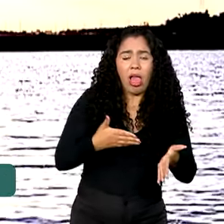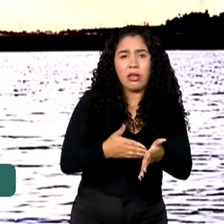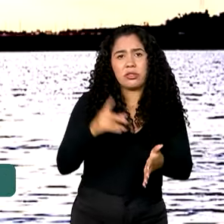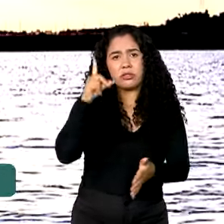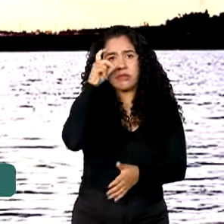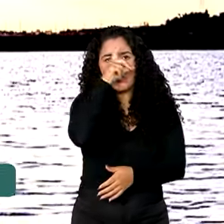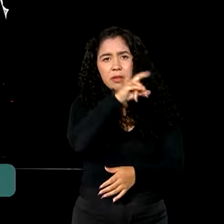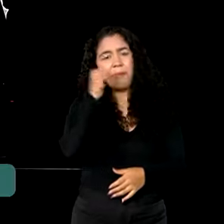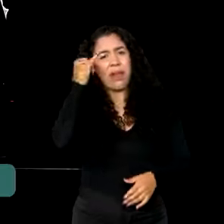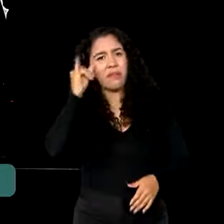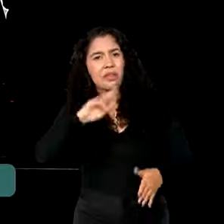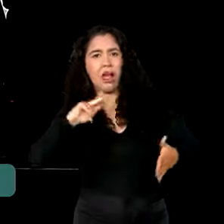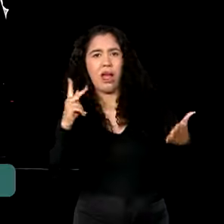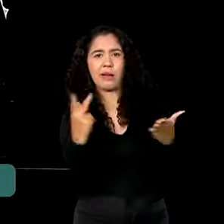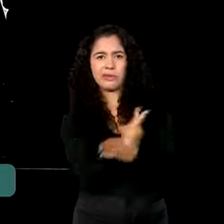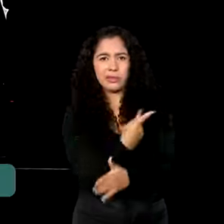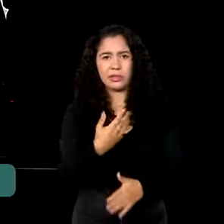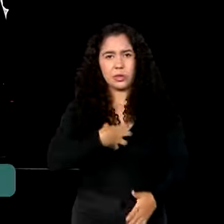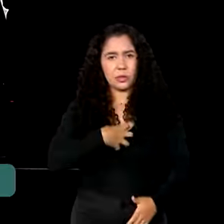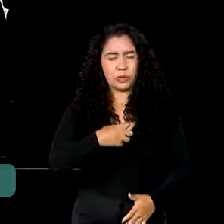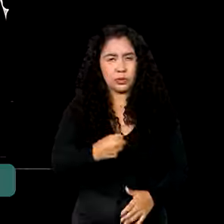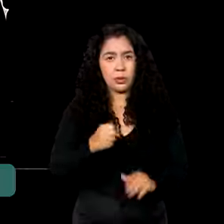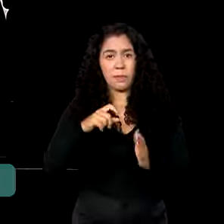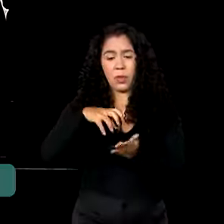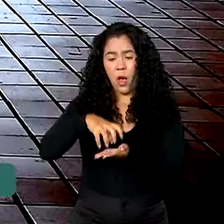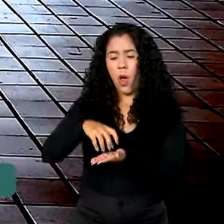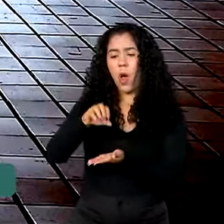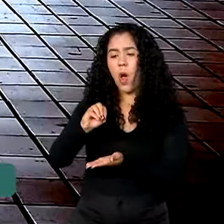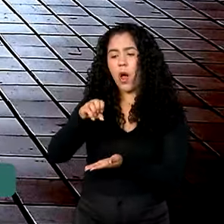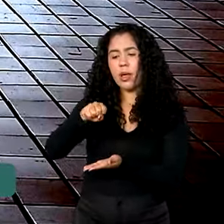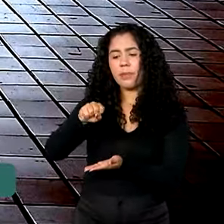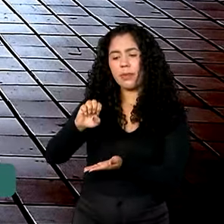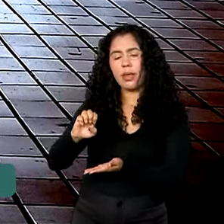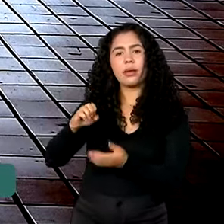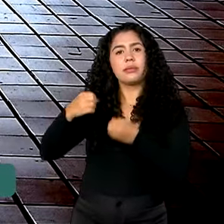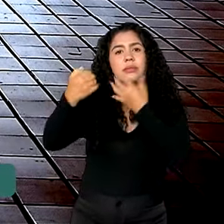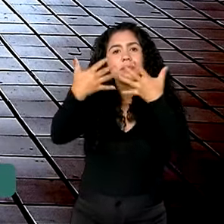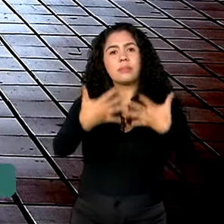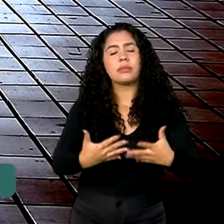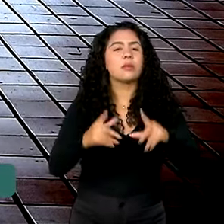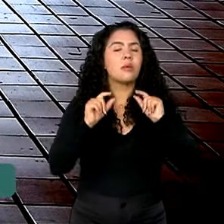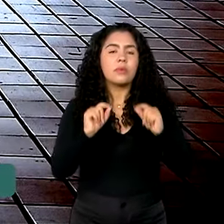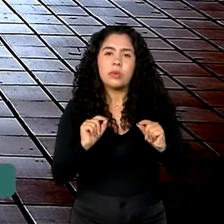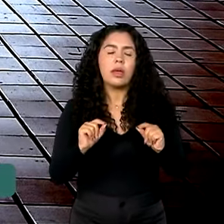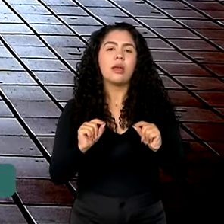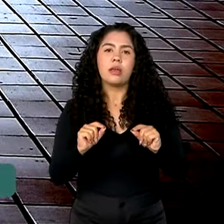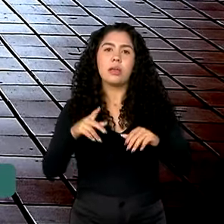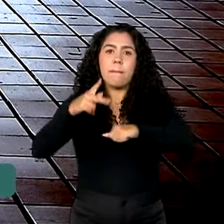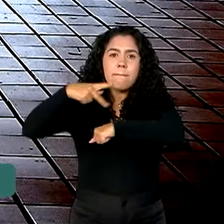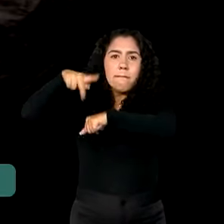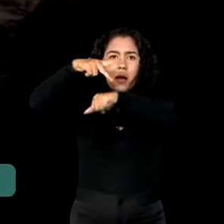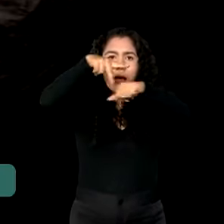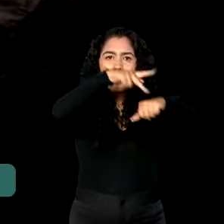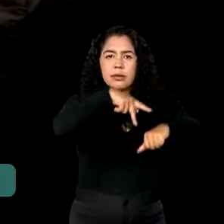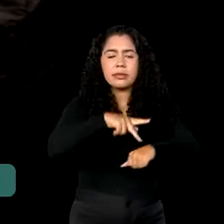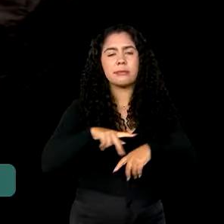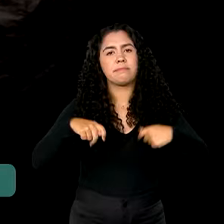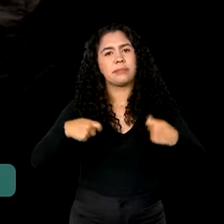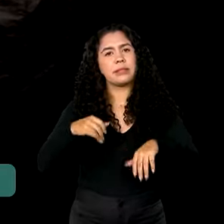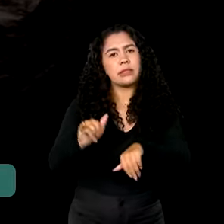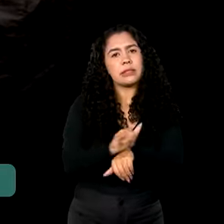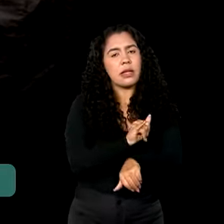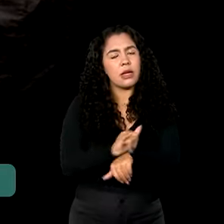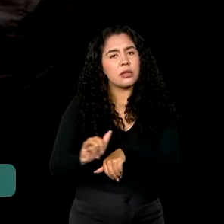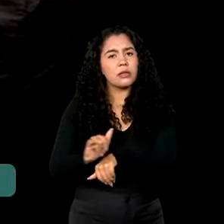a perda de vidas. A Organização Mundial de Saúde defende que todos os países tenham uma estratégia que permita